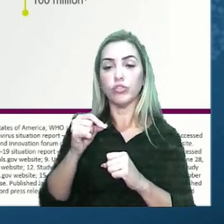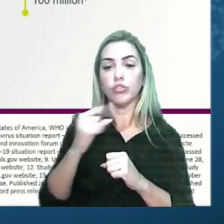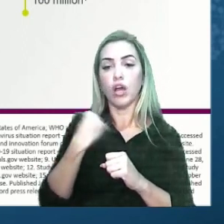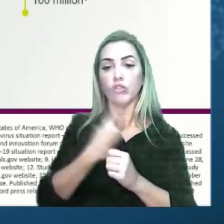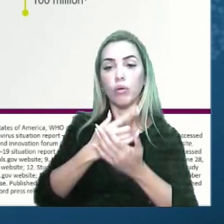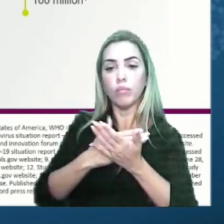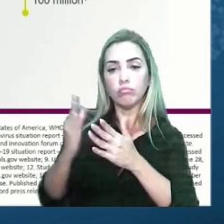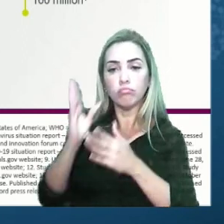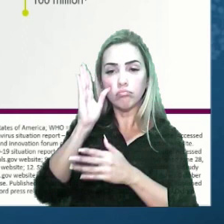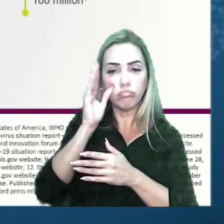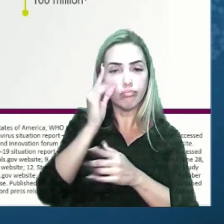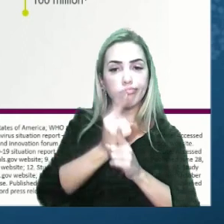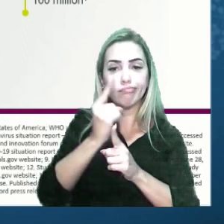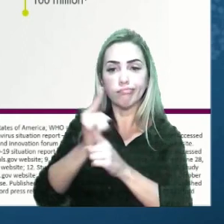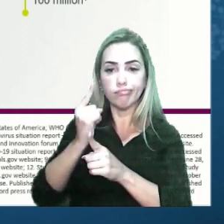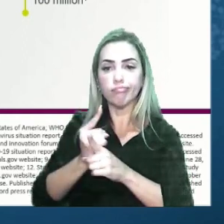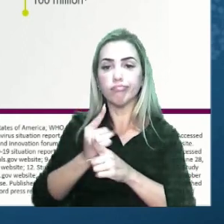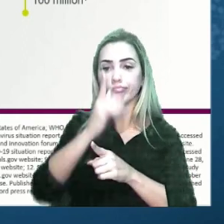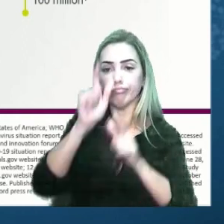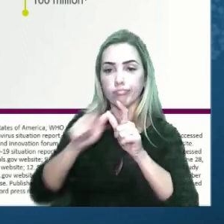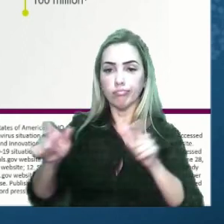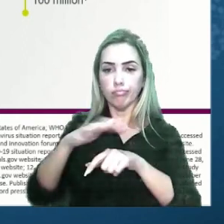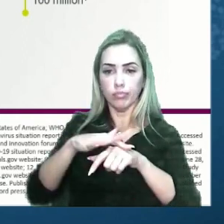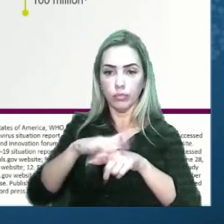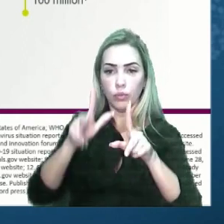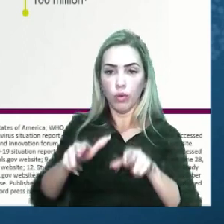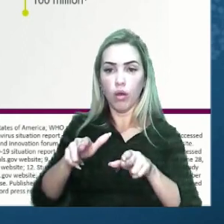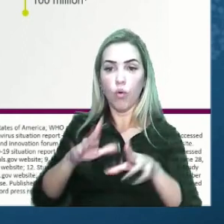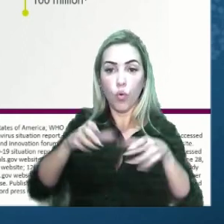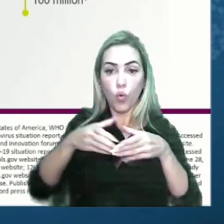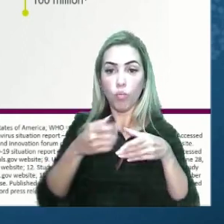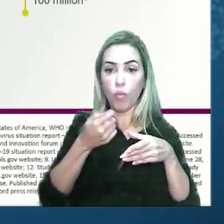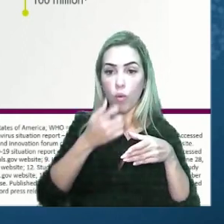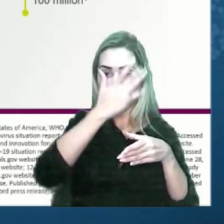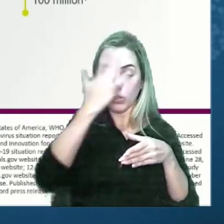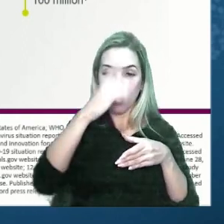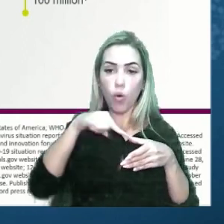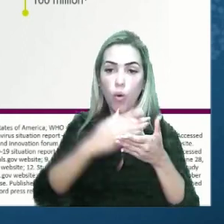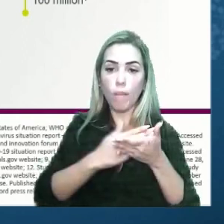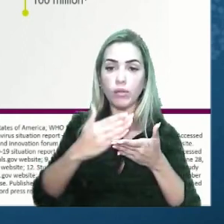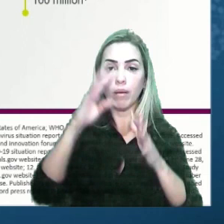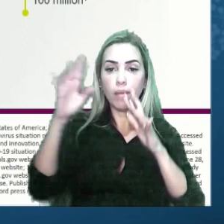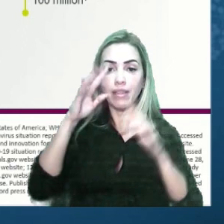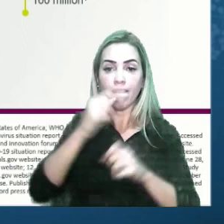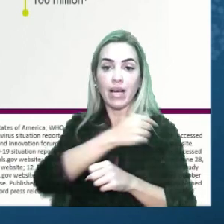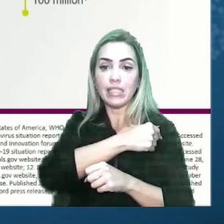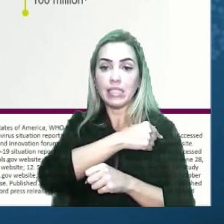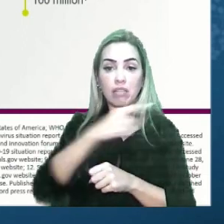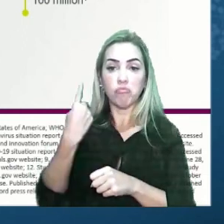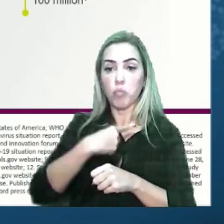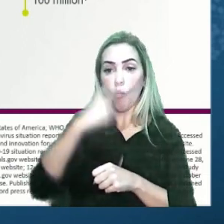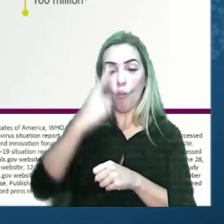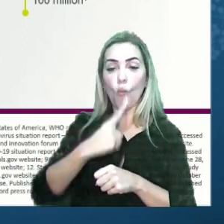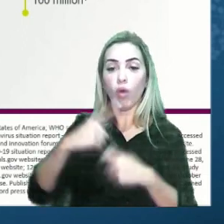a observar casos e uma pequena equipe começou a pensar em vacinas que a gente nem sabia que seriam